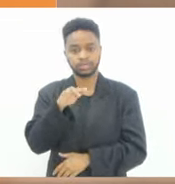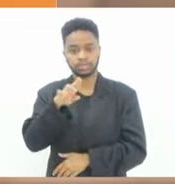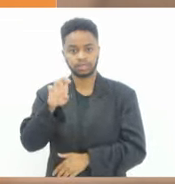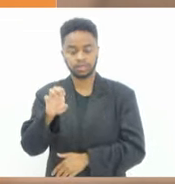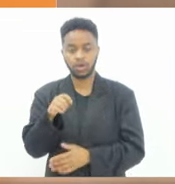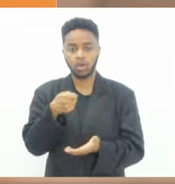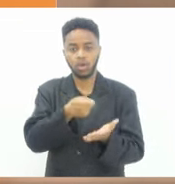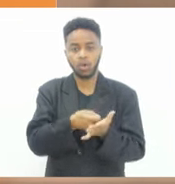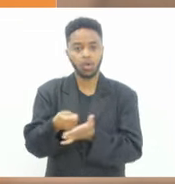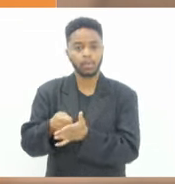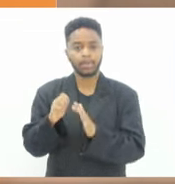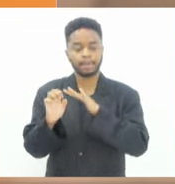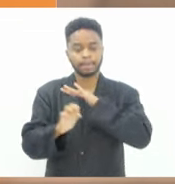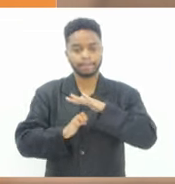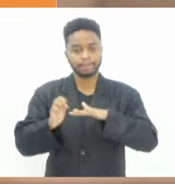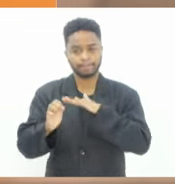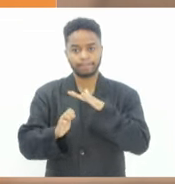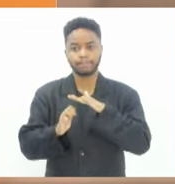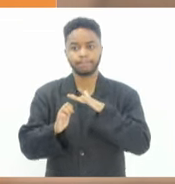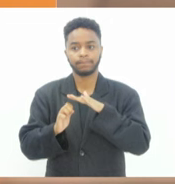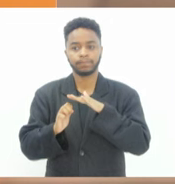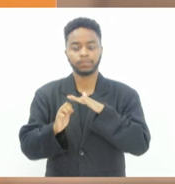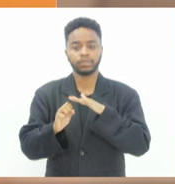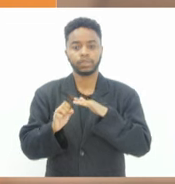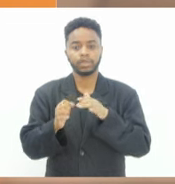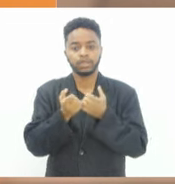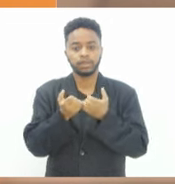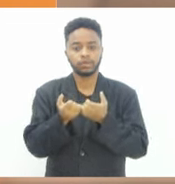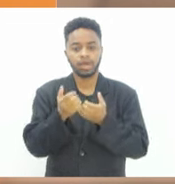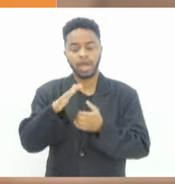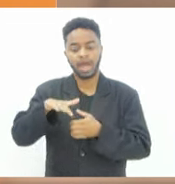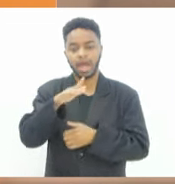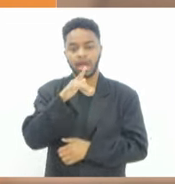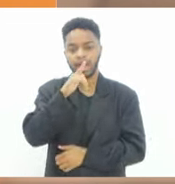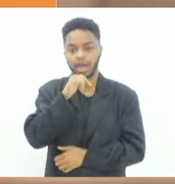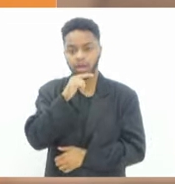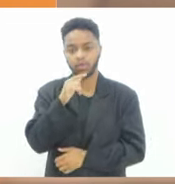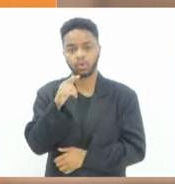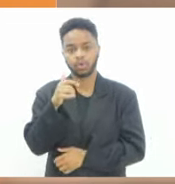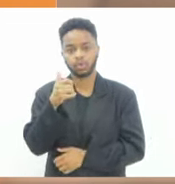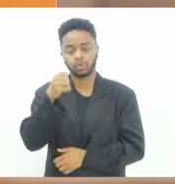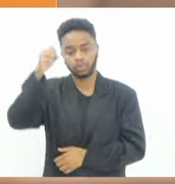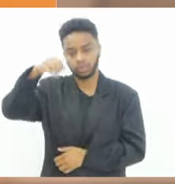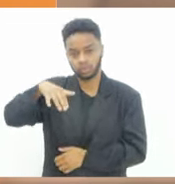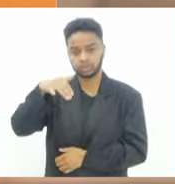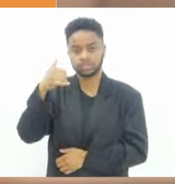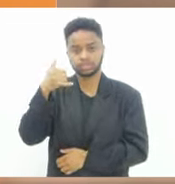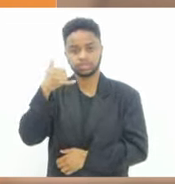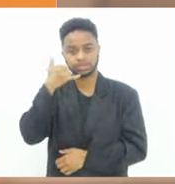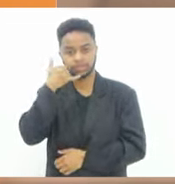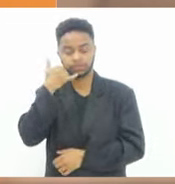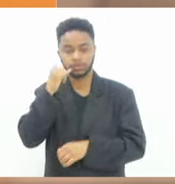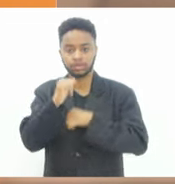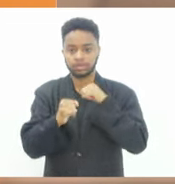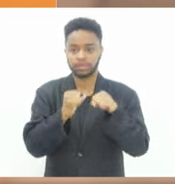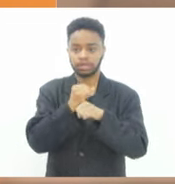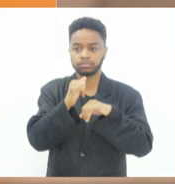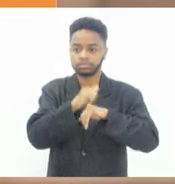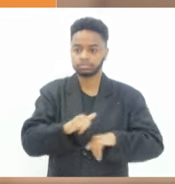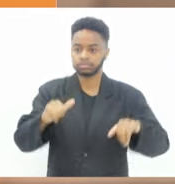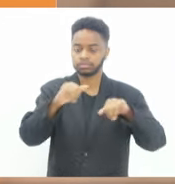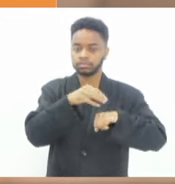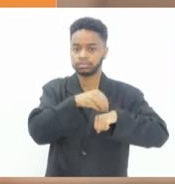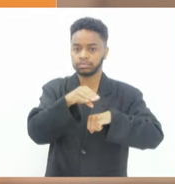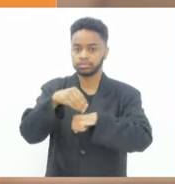as empresas prestadoras de serviços e concessionárias de luz, água, internet e telefone a divulgarem mensagens